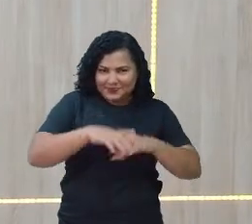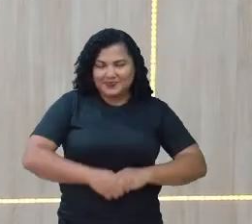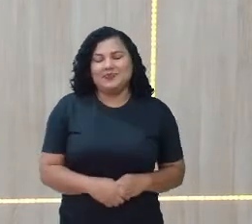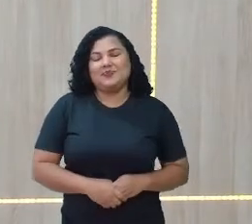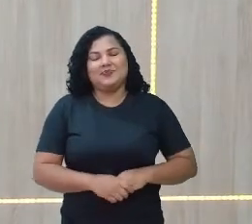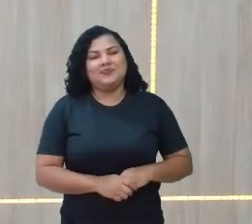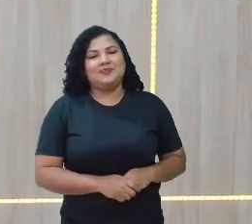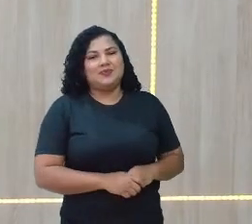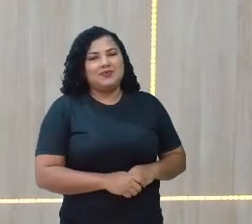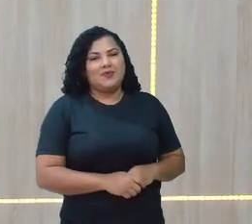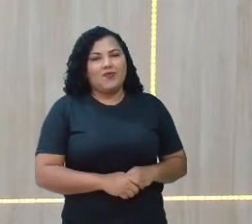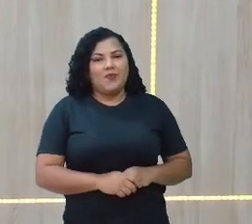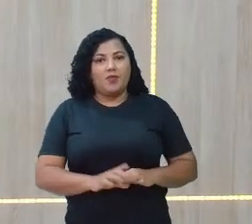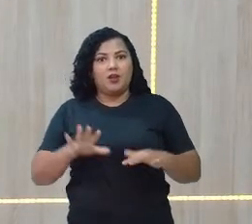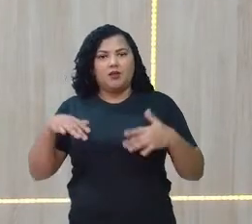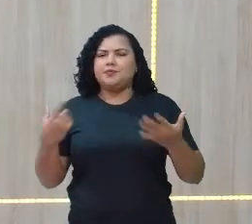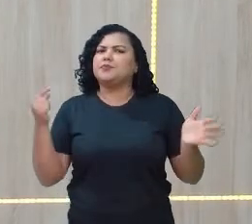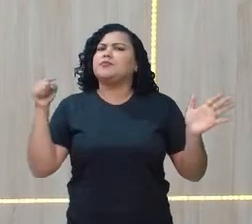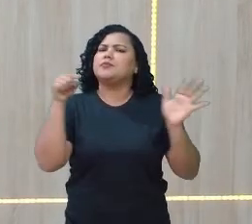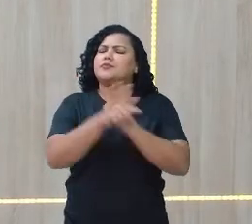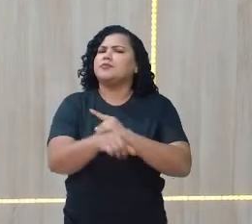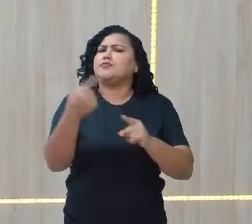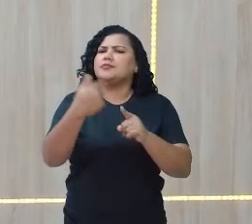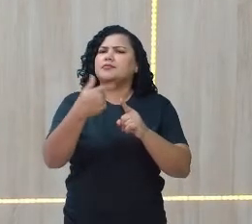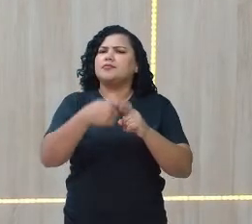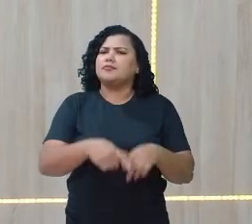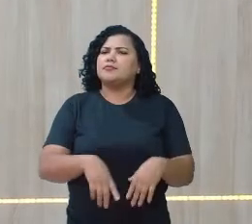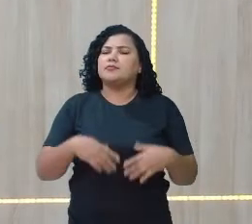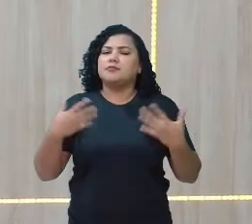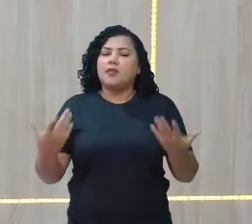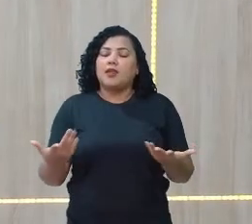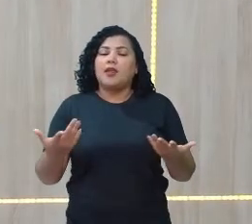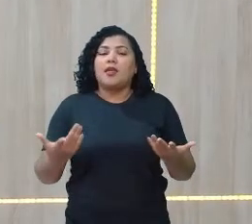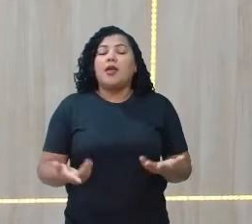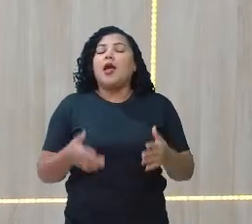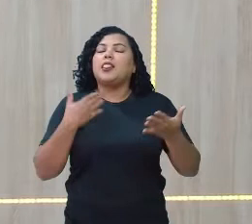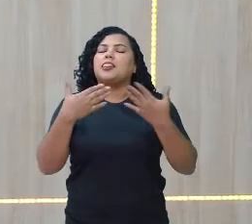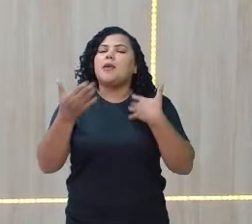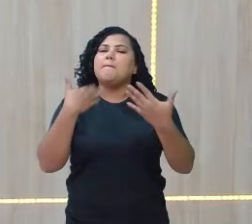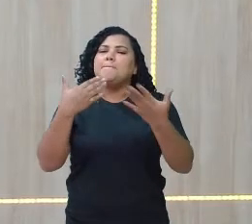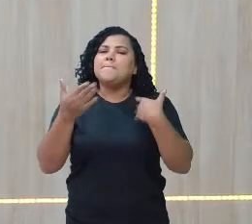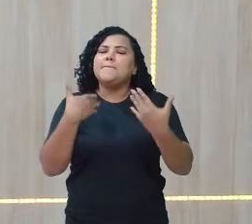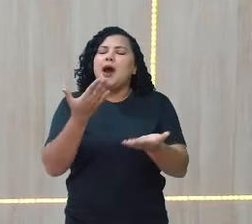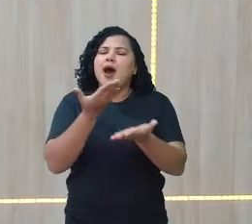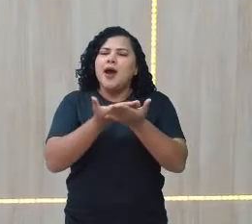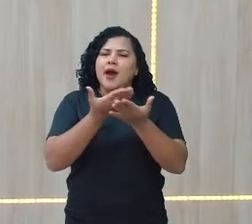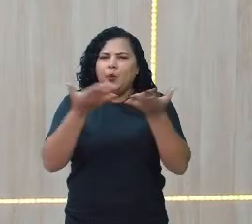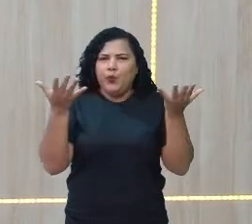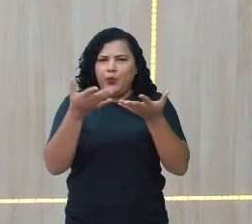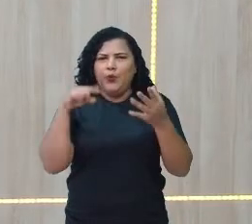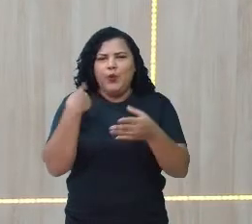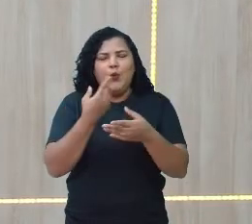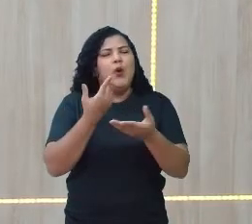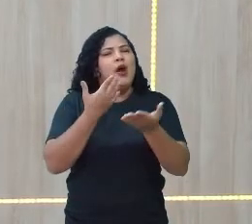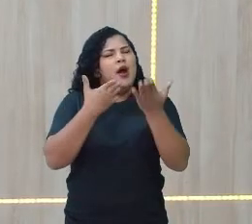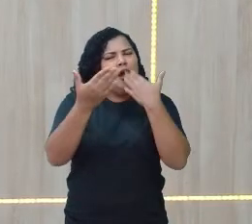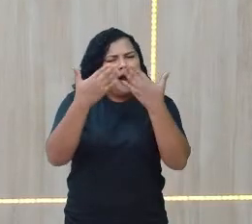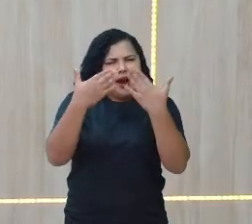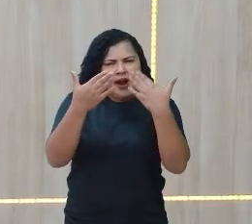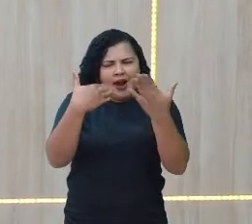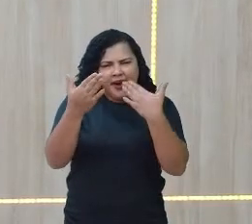Mas essa pergunta ela veio justamente no sentido do nosso debate de hoje, o qual nós vamos discutir, né,